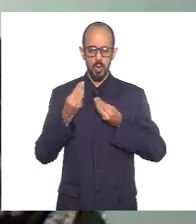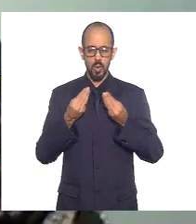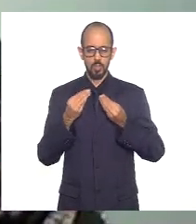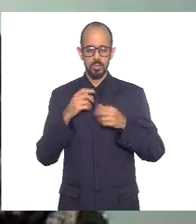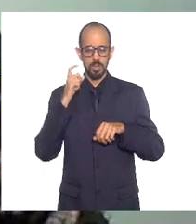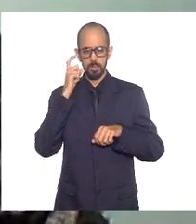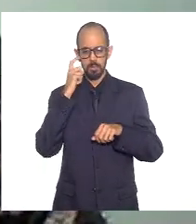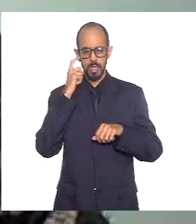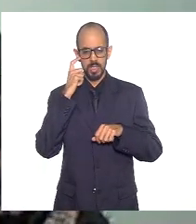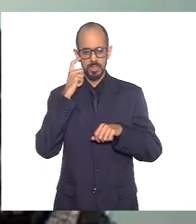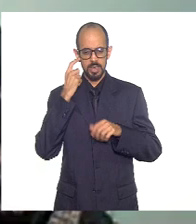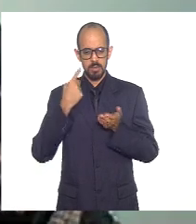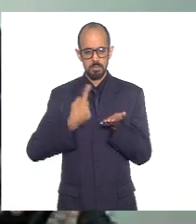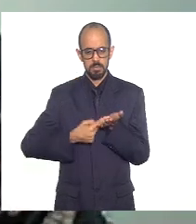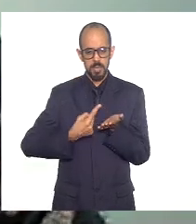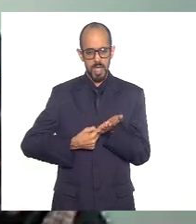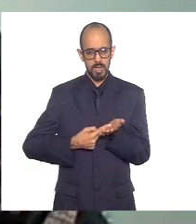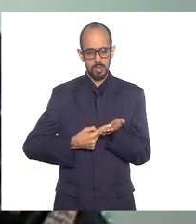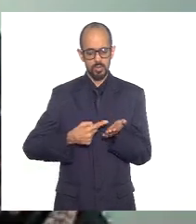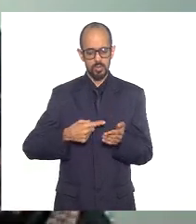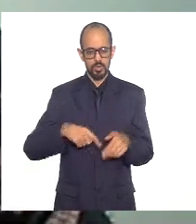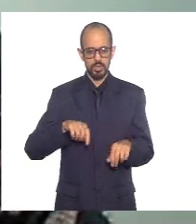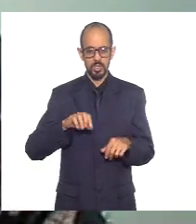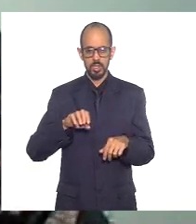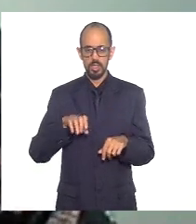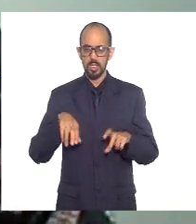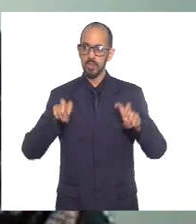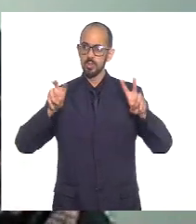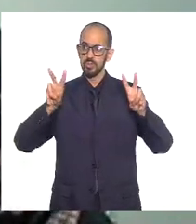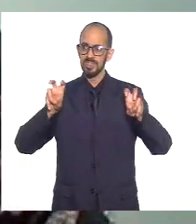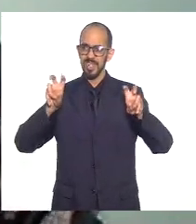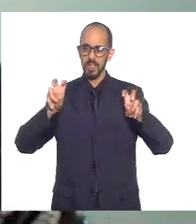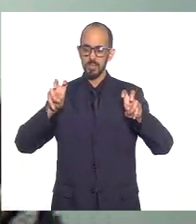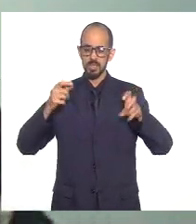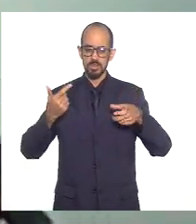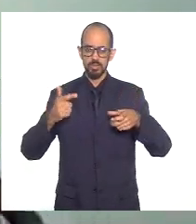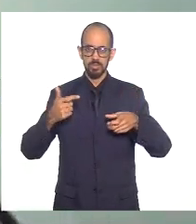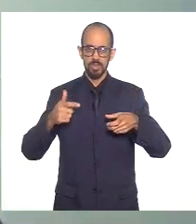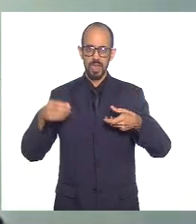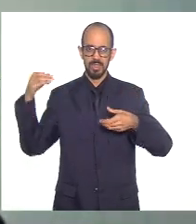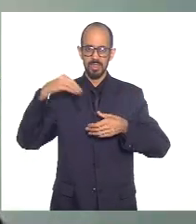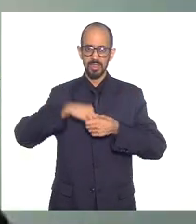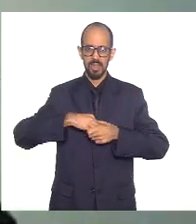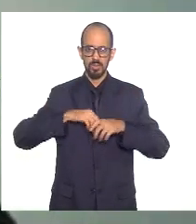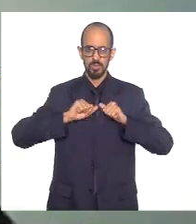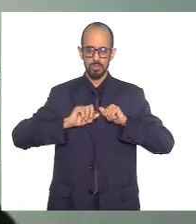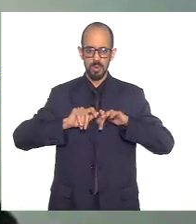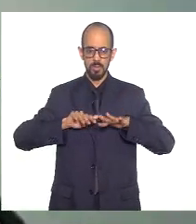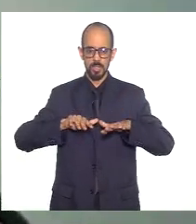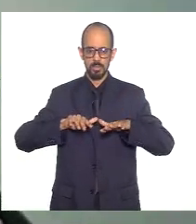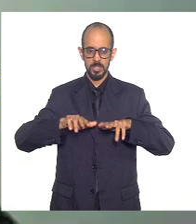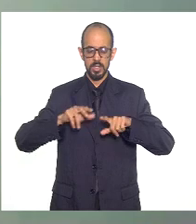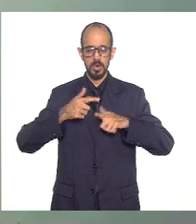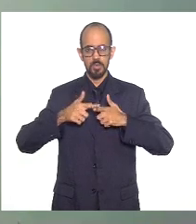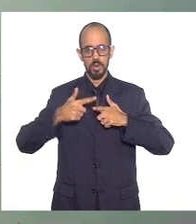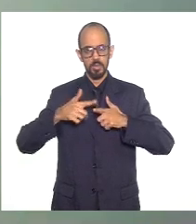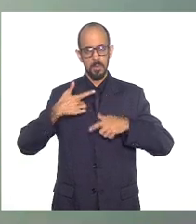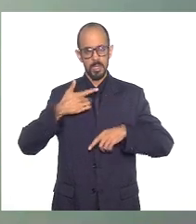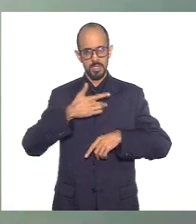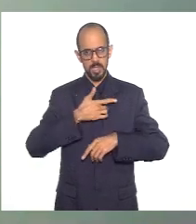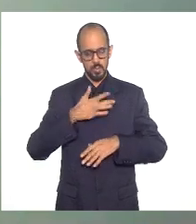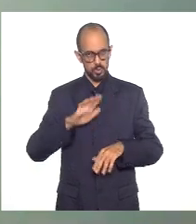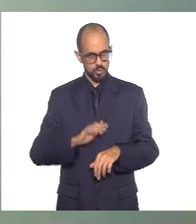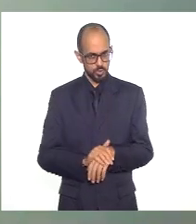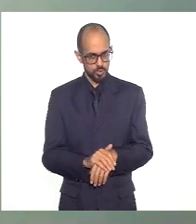se pensa em eixos temáticos e se não se inclui dentro de uma pandemia a questão da saúde. E essa